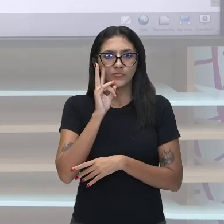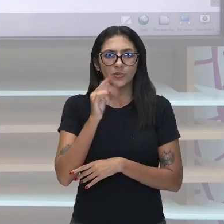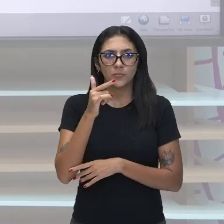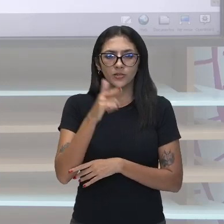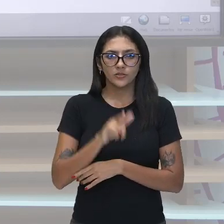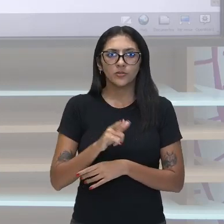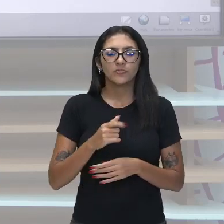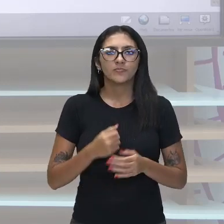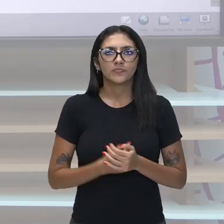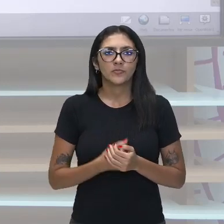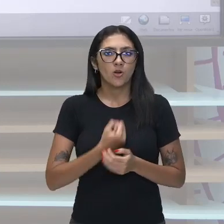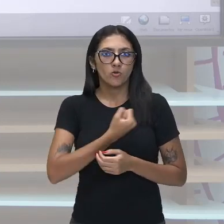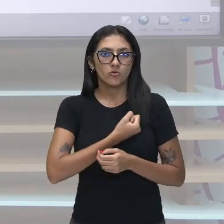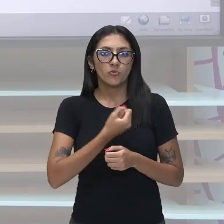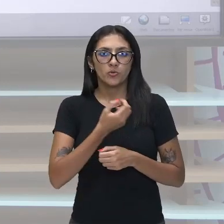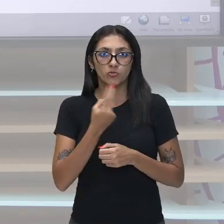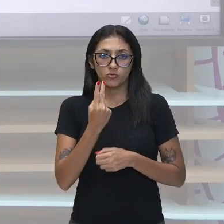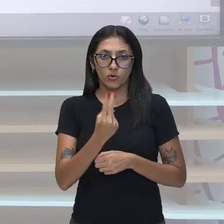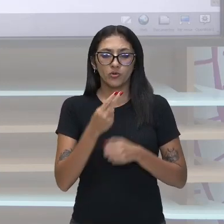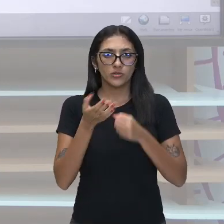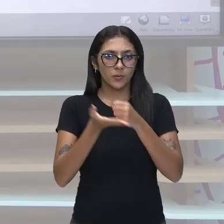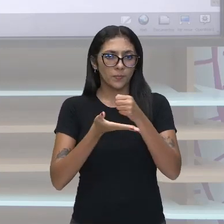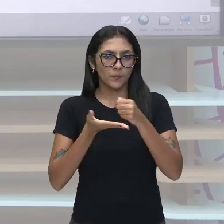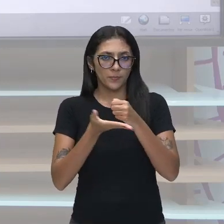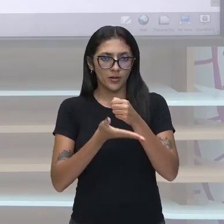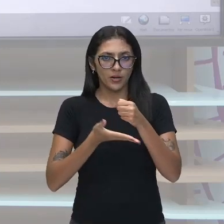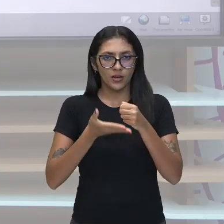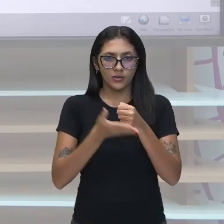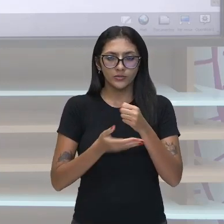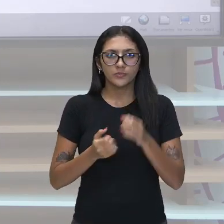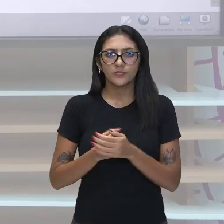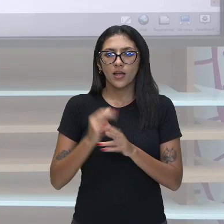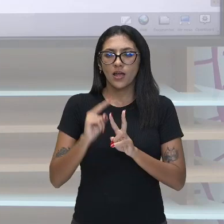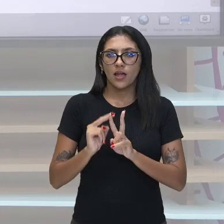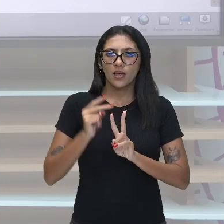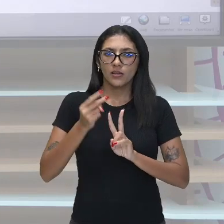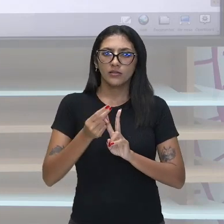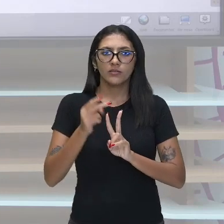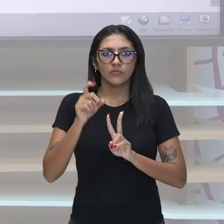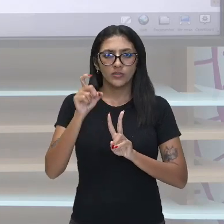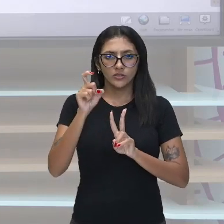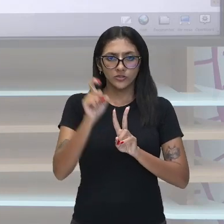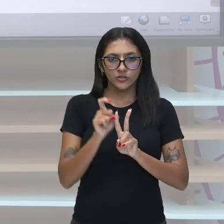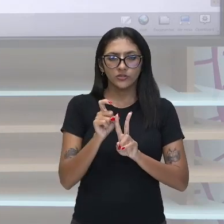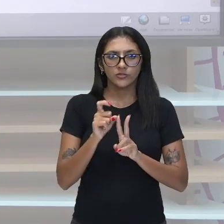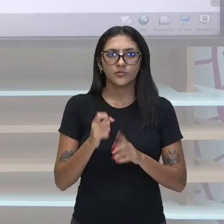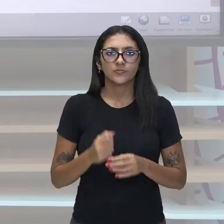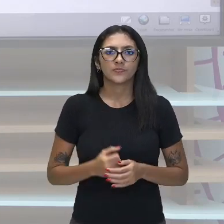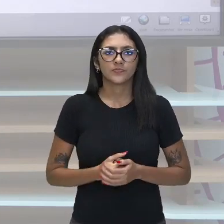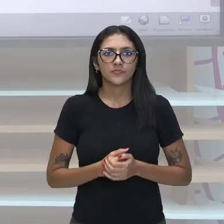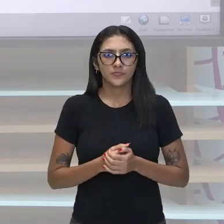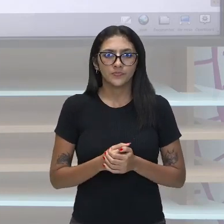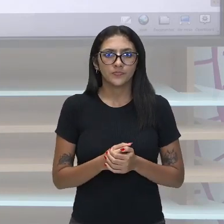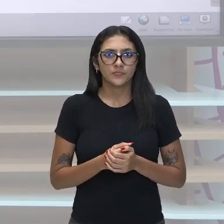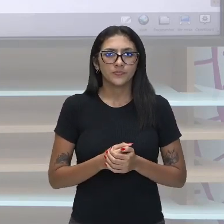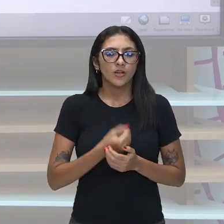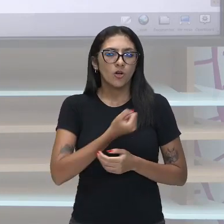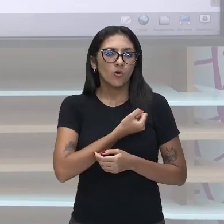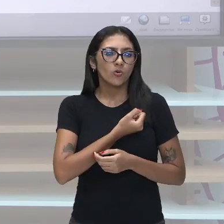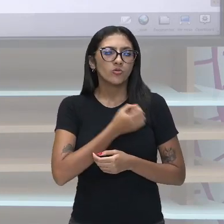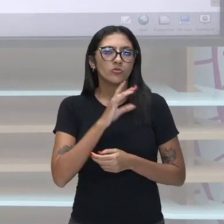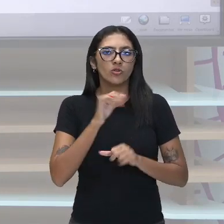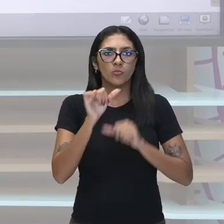a base do logaritmo, né? Elevar a x, tá? E o logaritmando nós vamos igualar